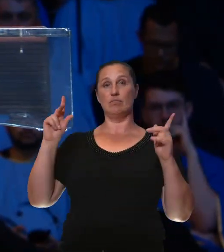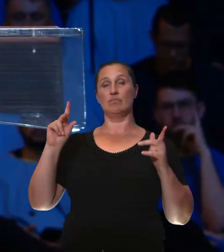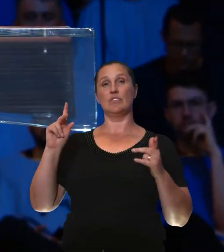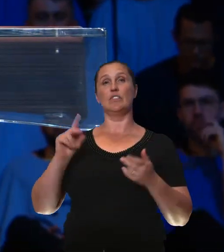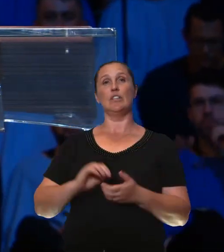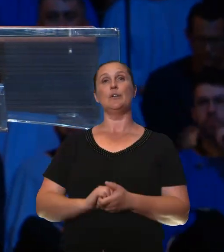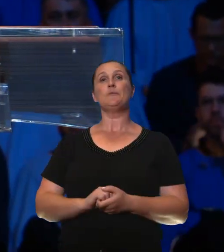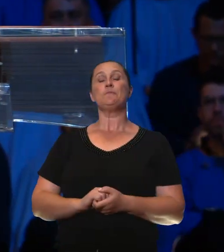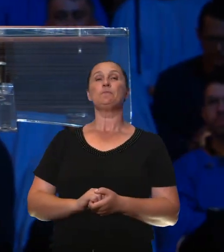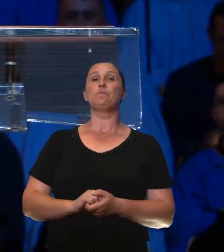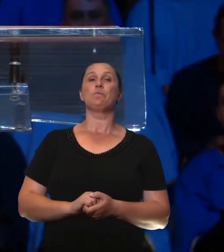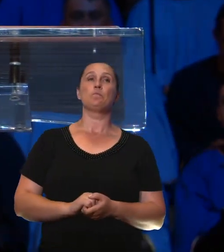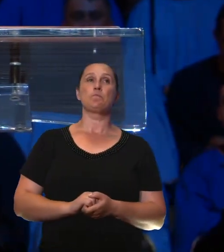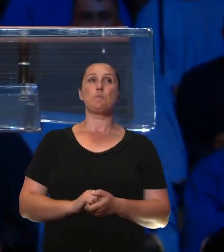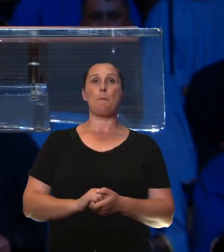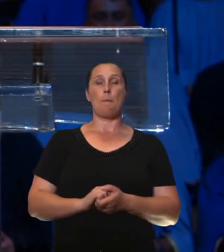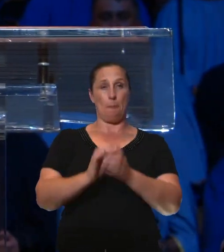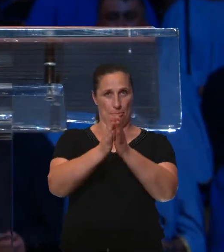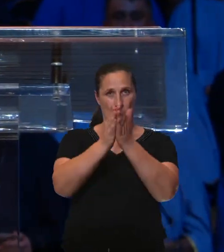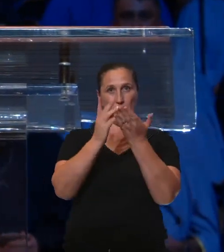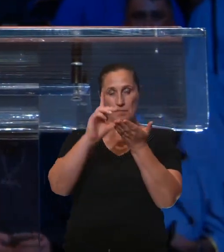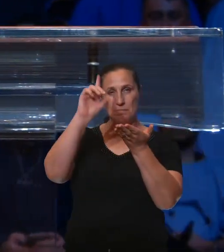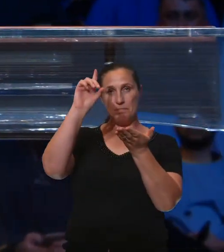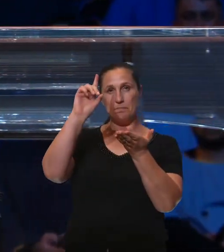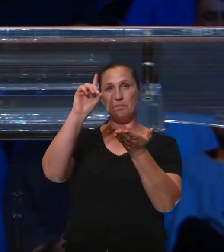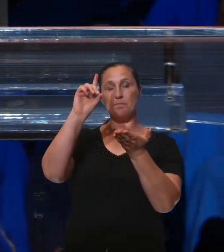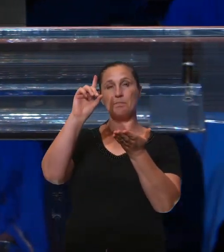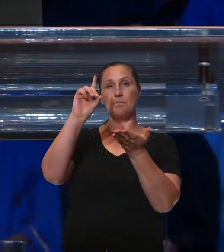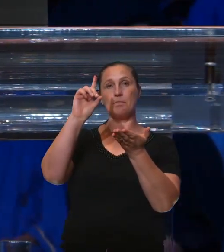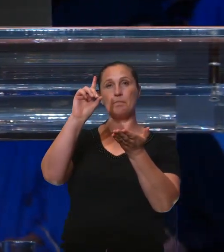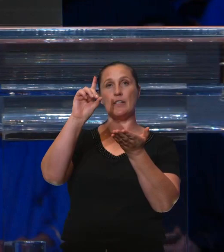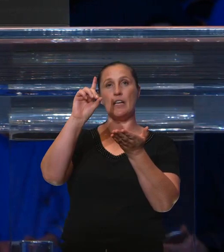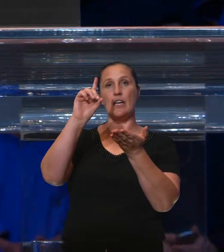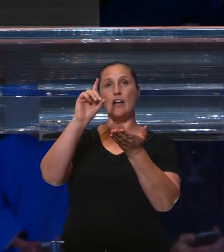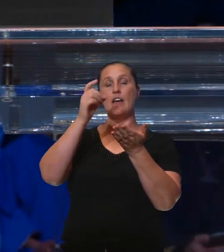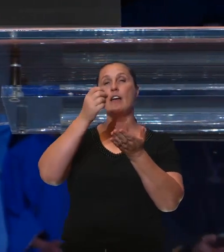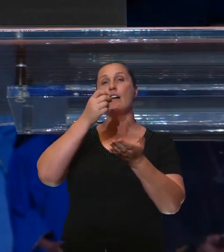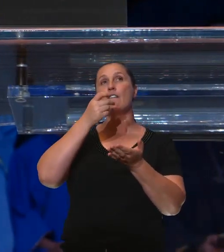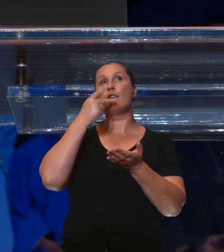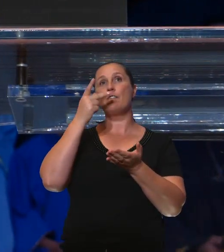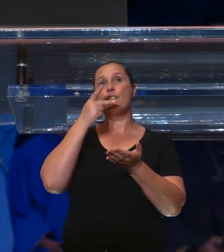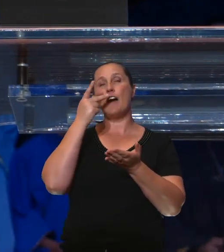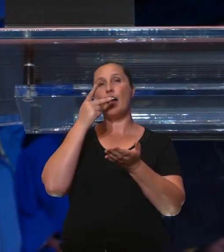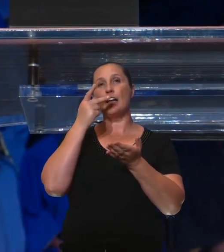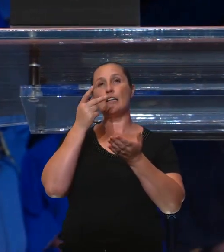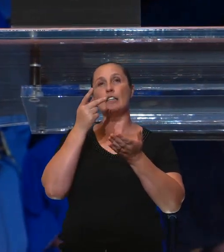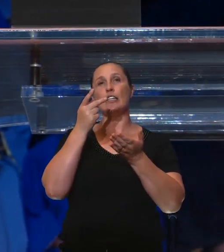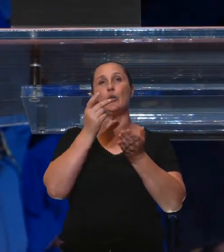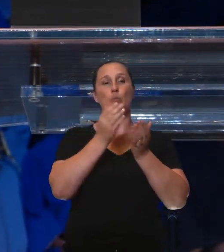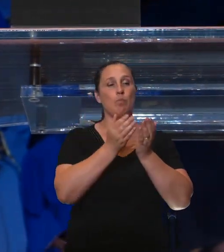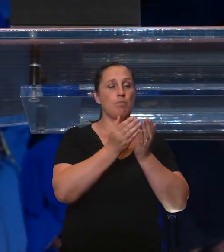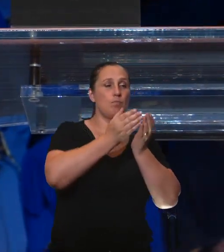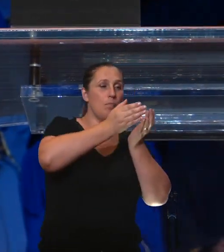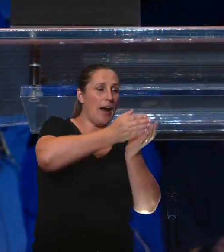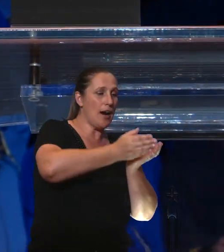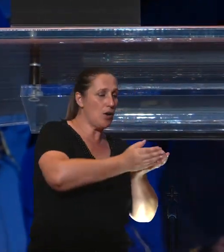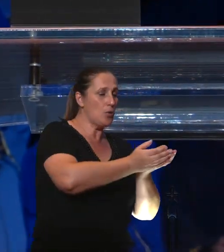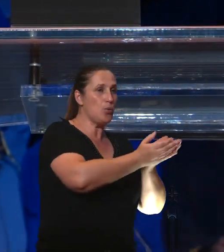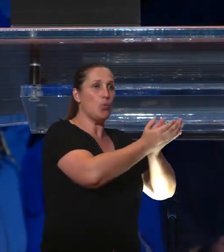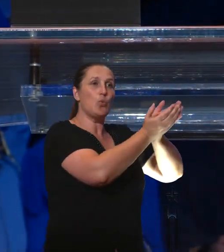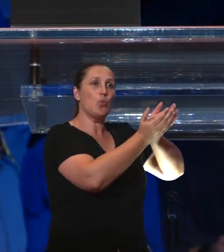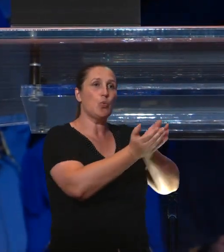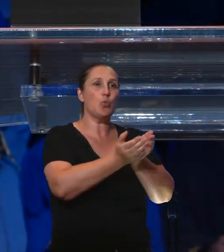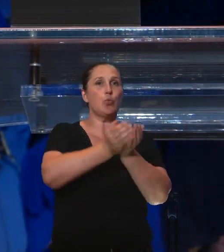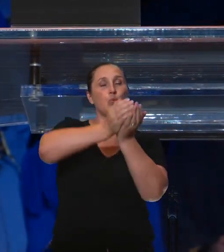eu concluo. A Bíblia diz que o barco sendo açoitado, eles remaram, irmãos,